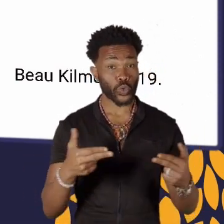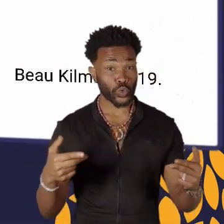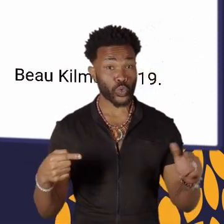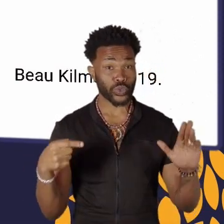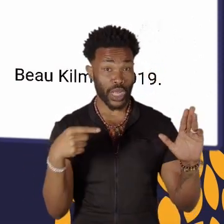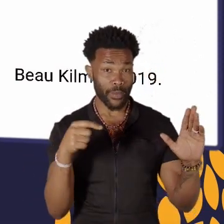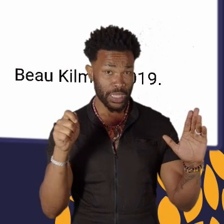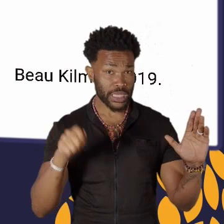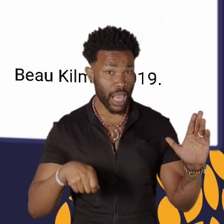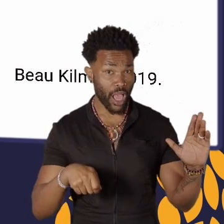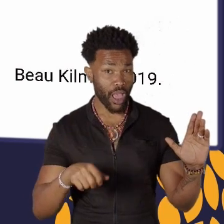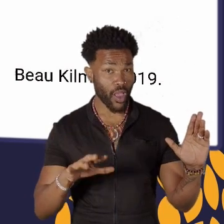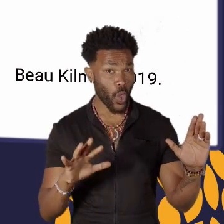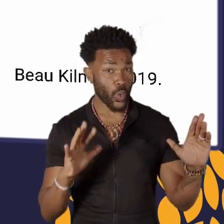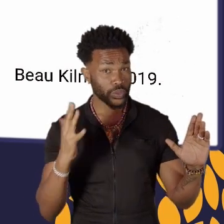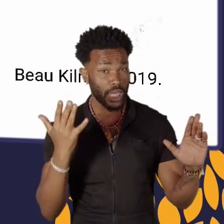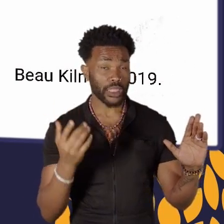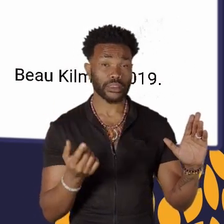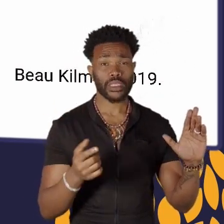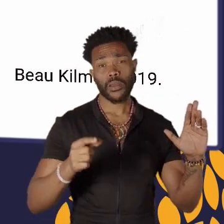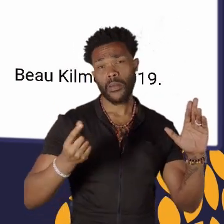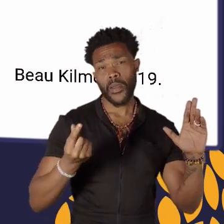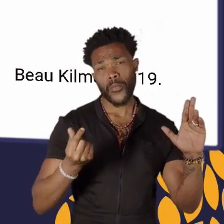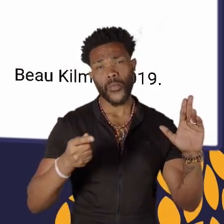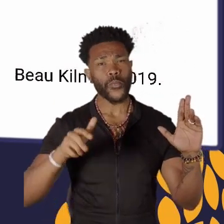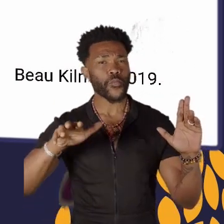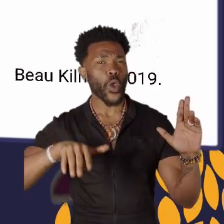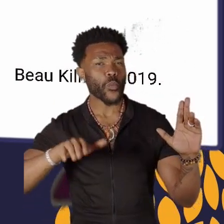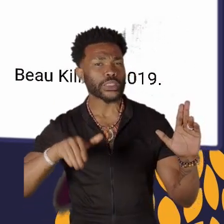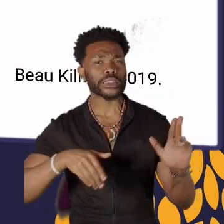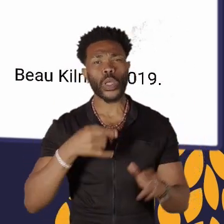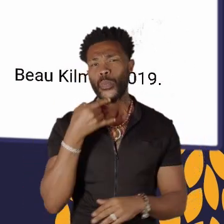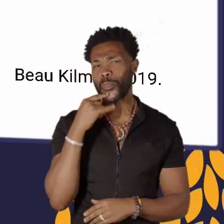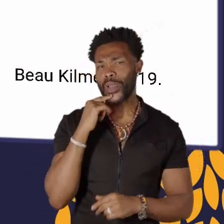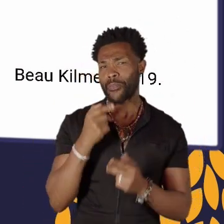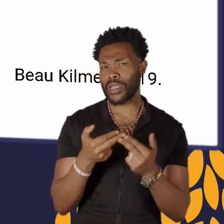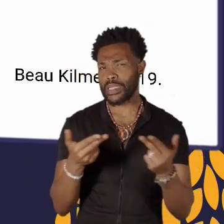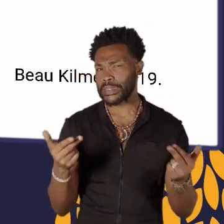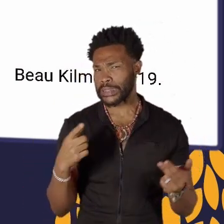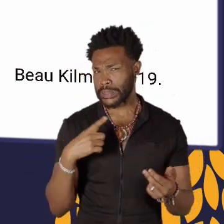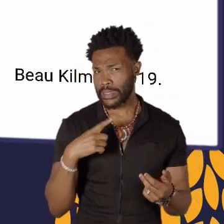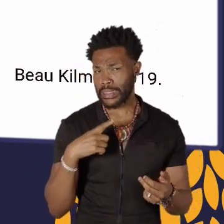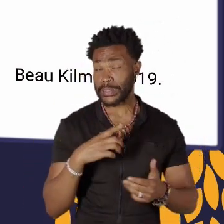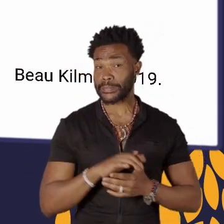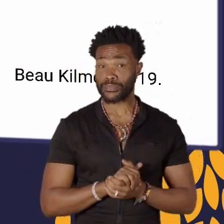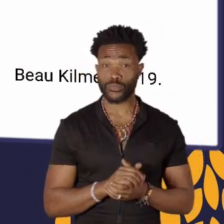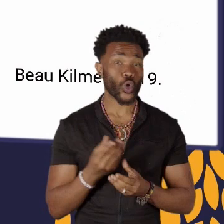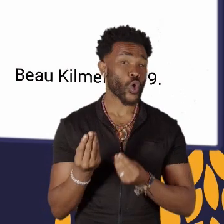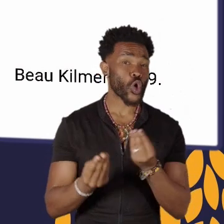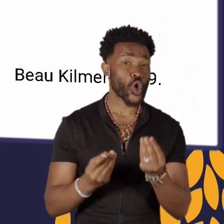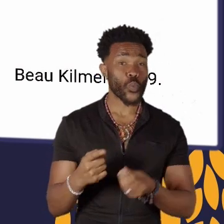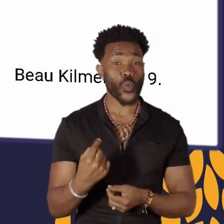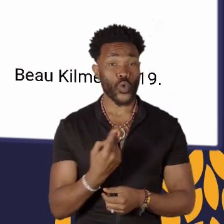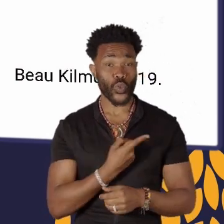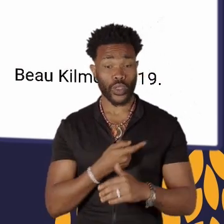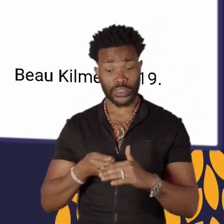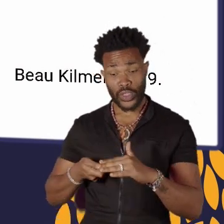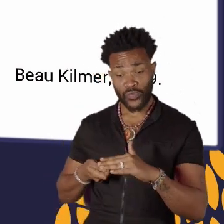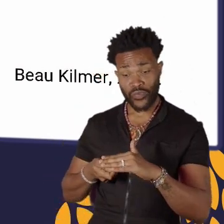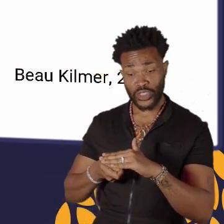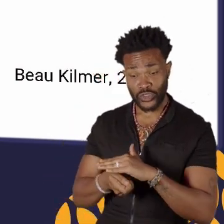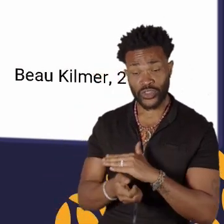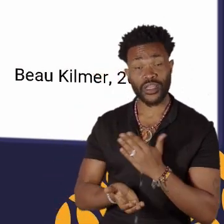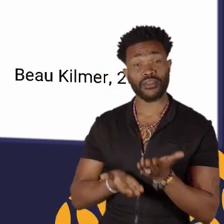é possível, como a gente tem promoção de bebidas alcoólicas. Como que a gente vai investir em prevenção